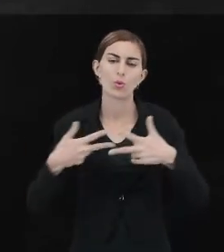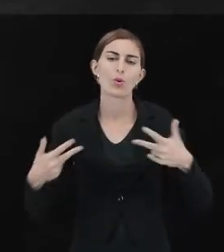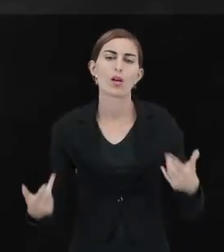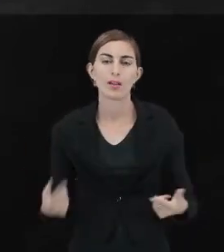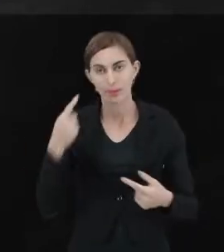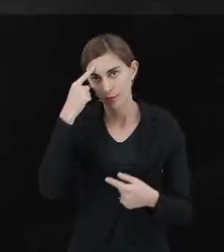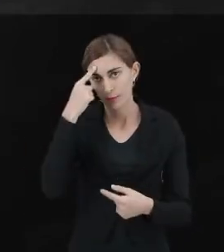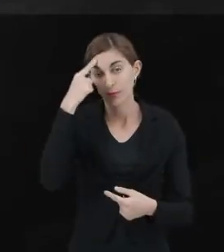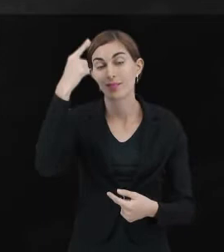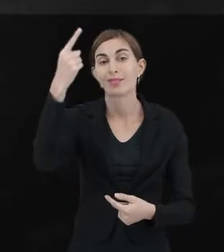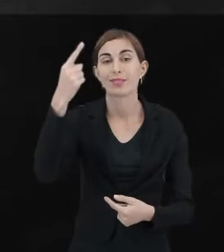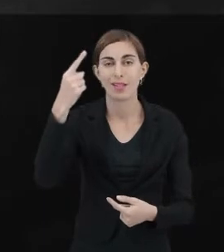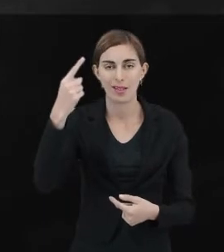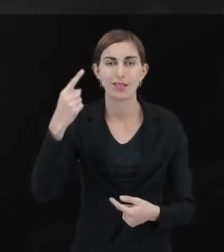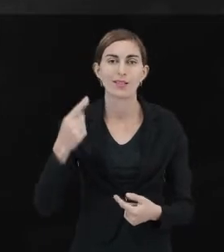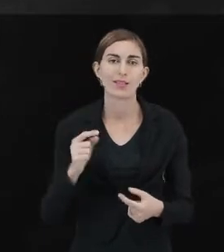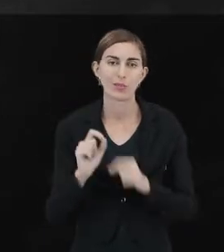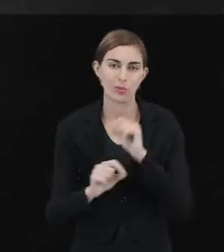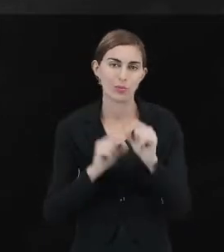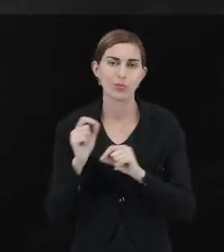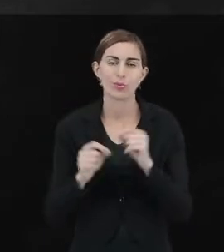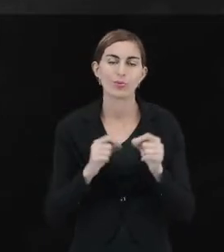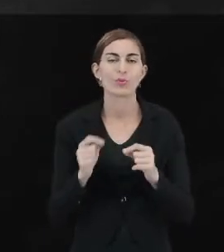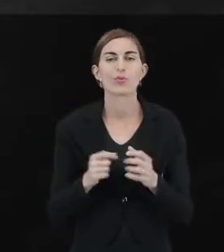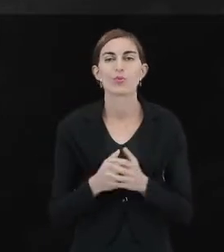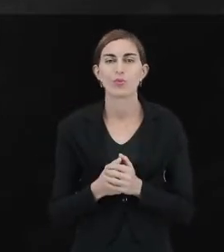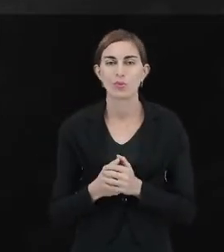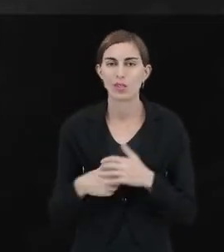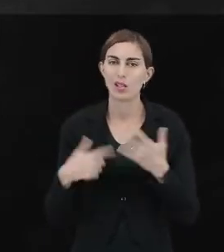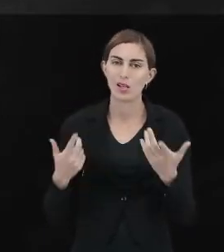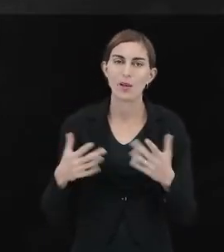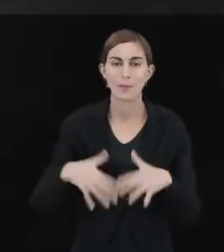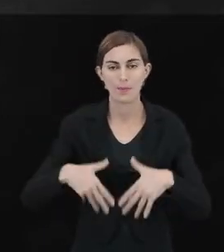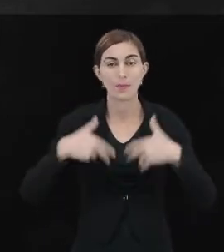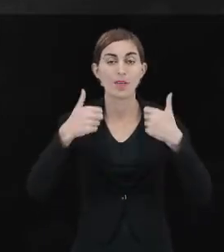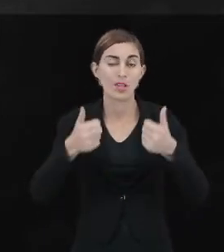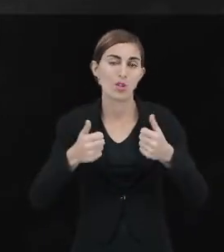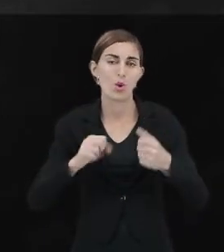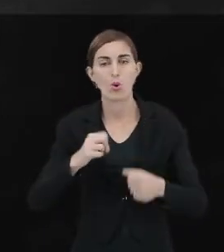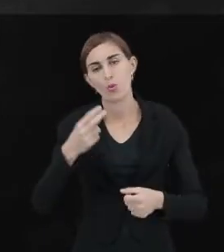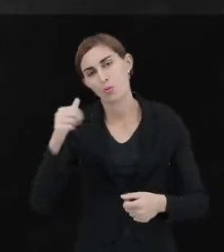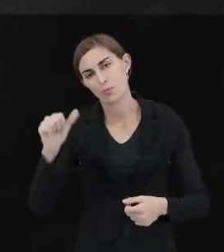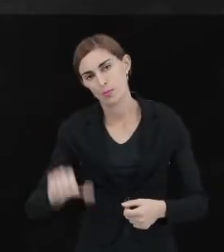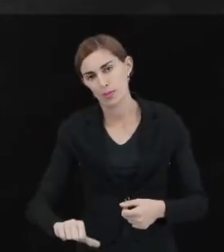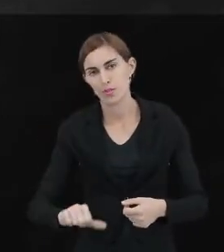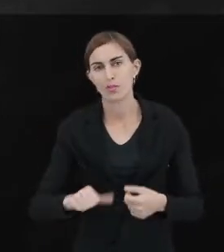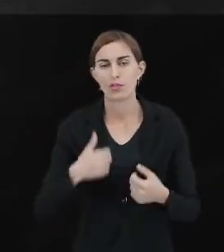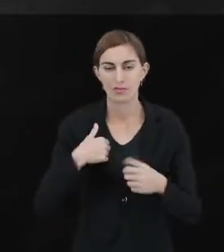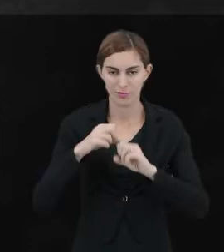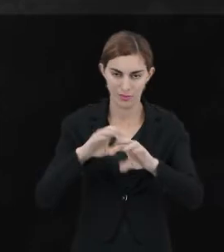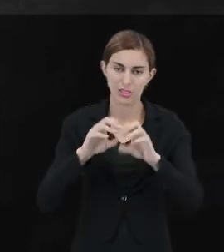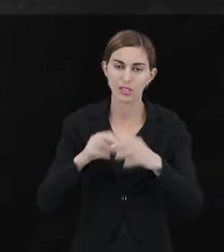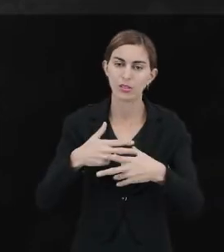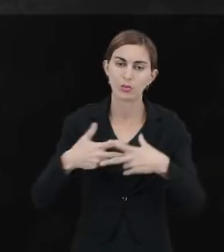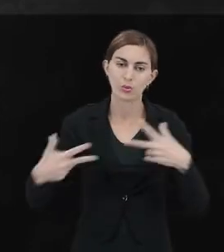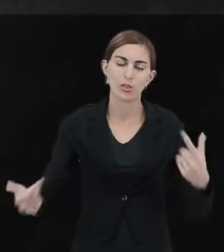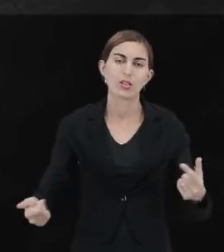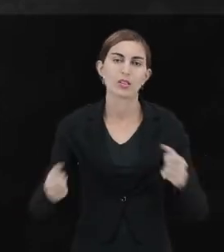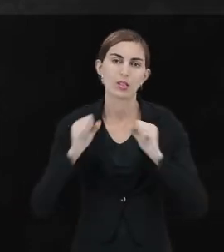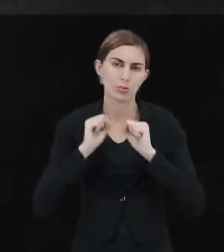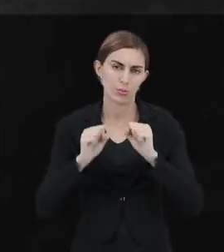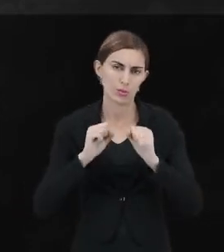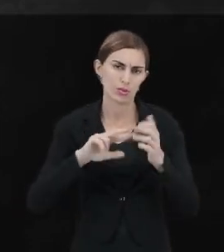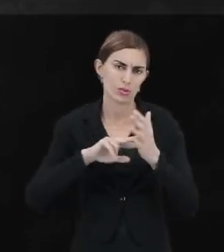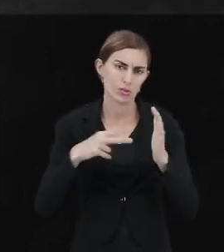Qualidade implica sempre uma ideia de comparação com algo similar que seja melhor ou pior. Assim, uma educação de